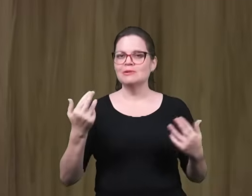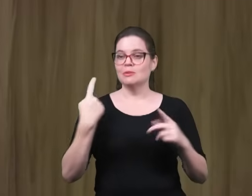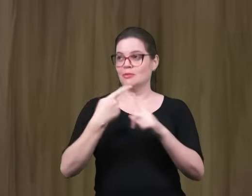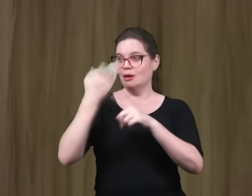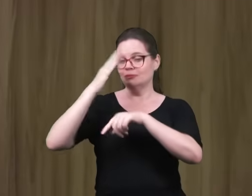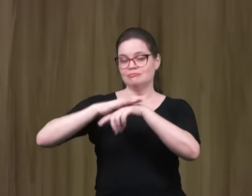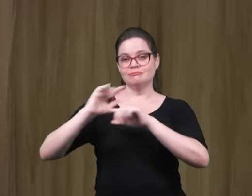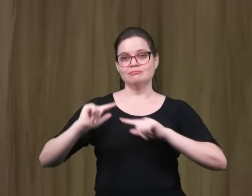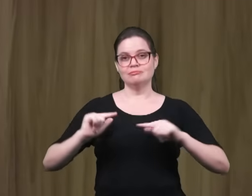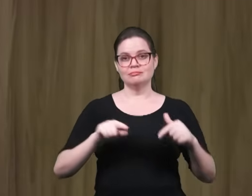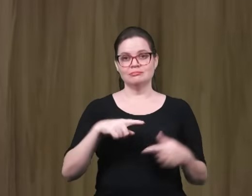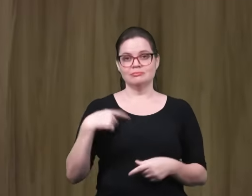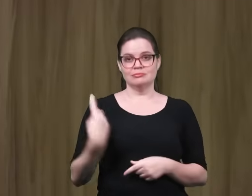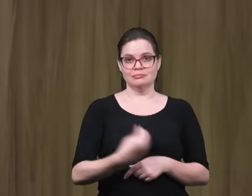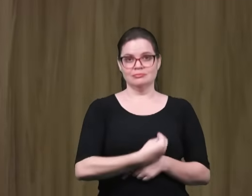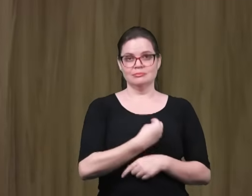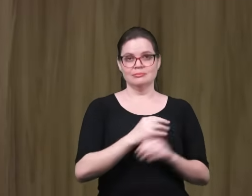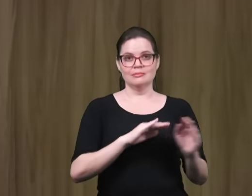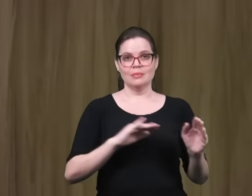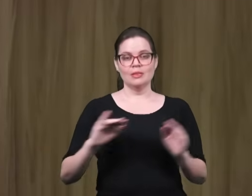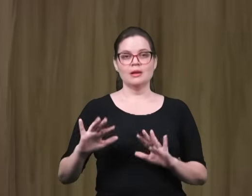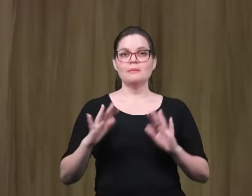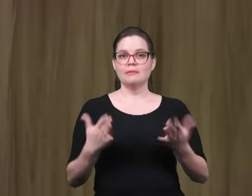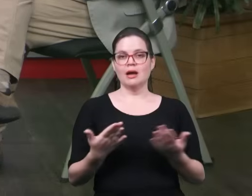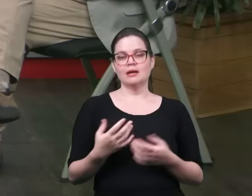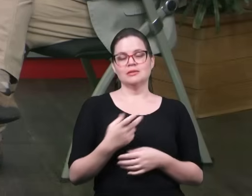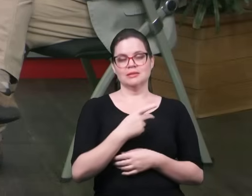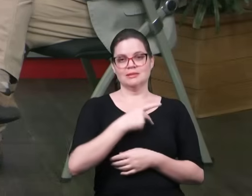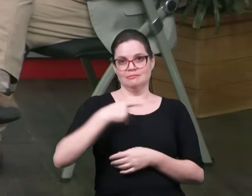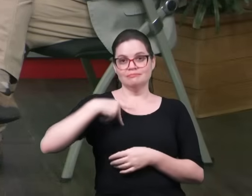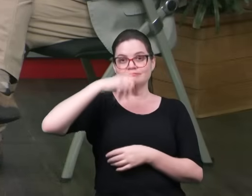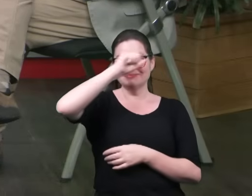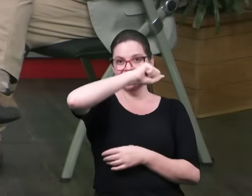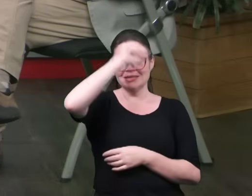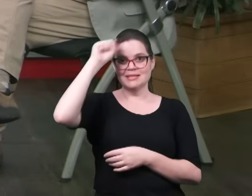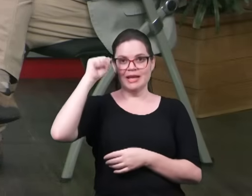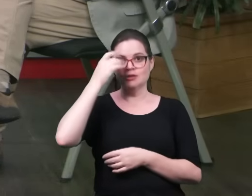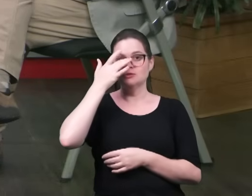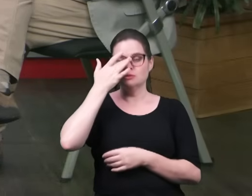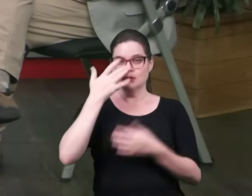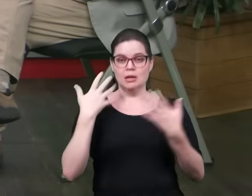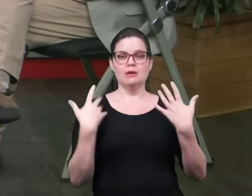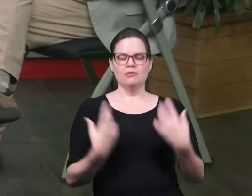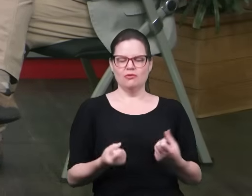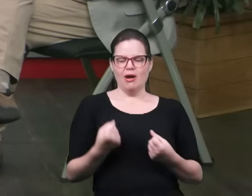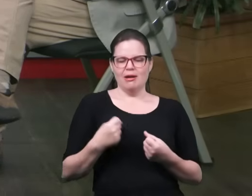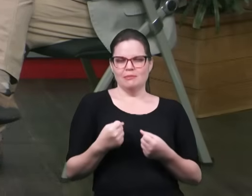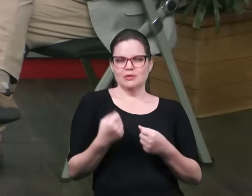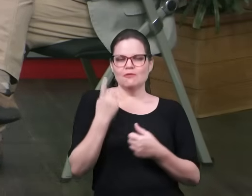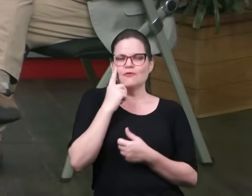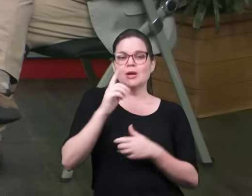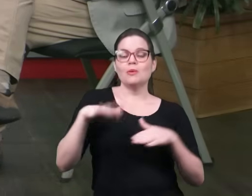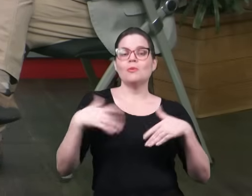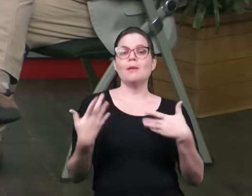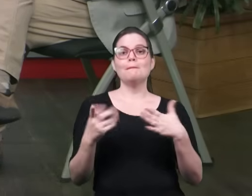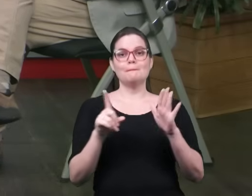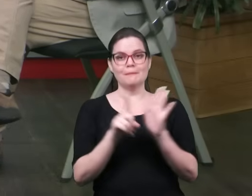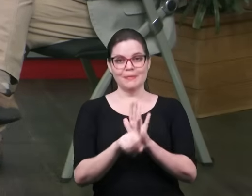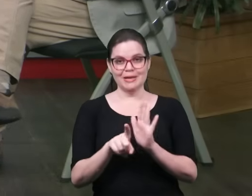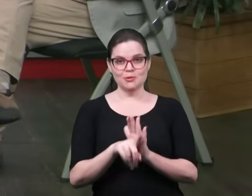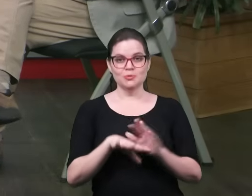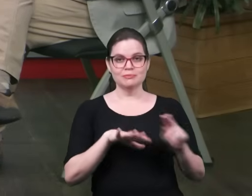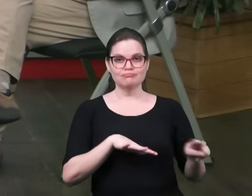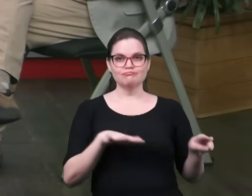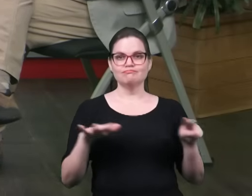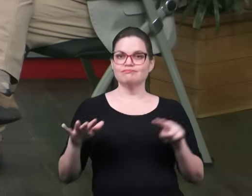vida. Mas, Sérgio, vamos então entrar nas perguntas propriamente ditas para a gente discutir aqui,